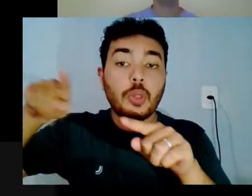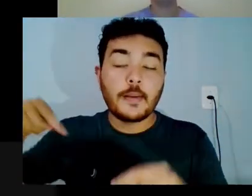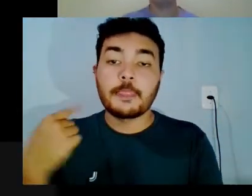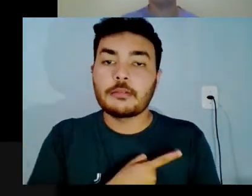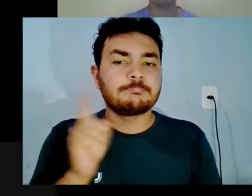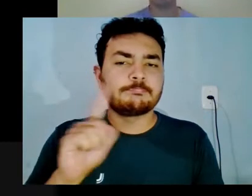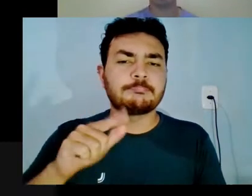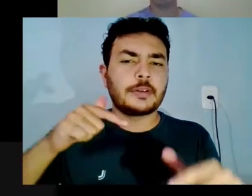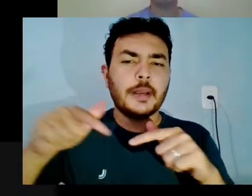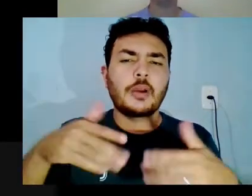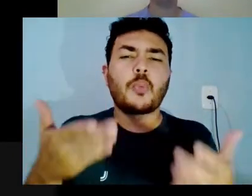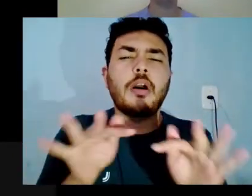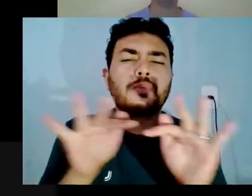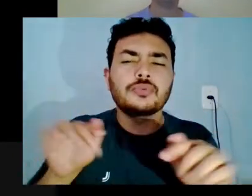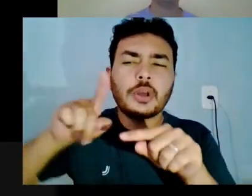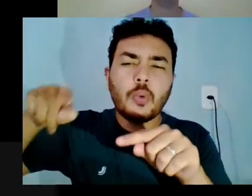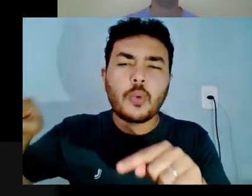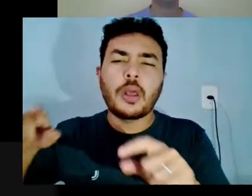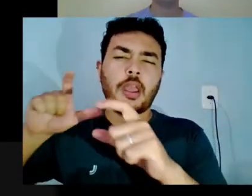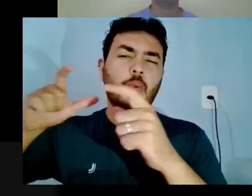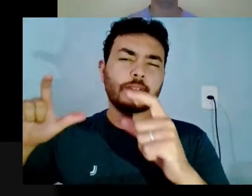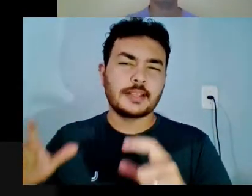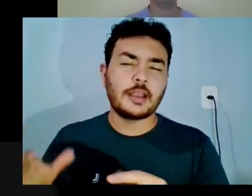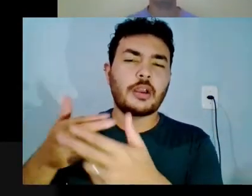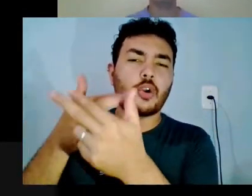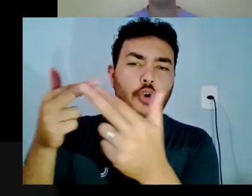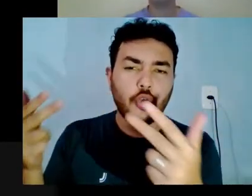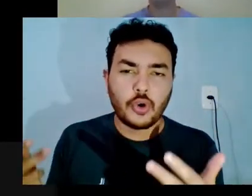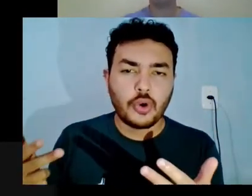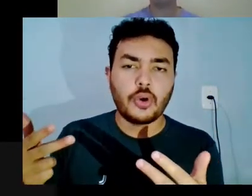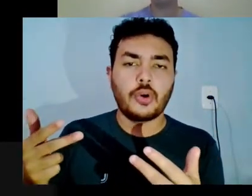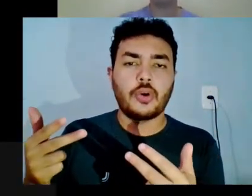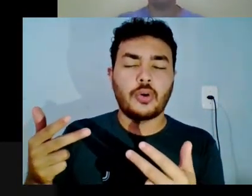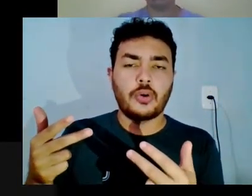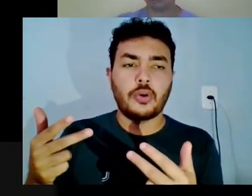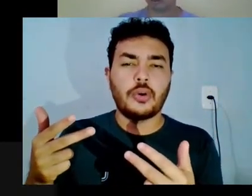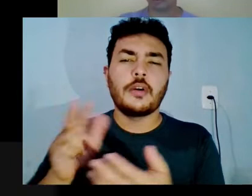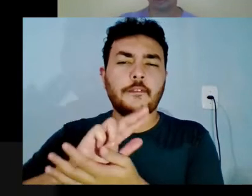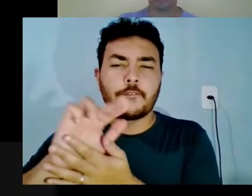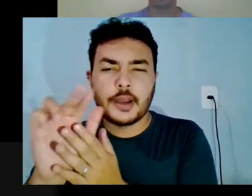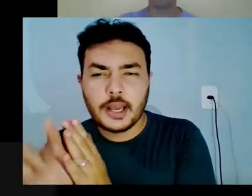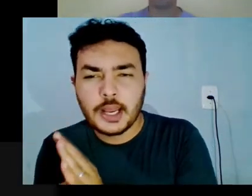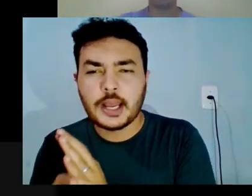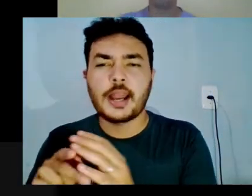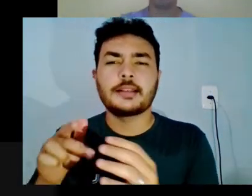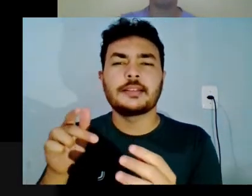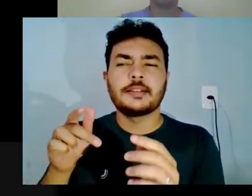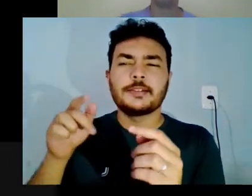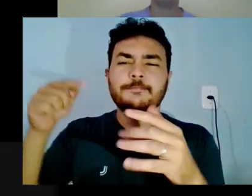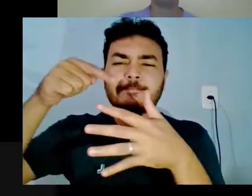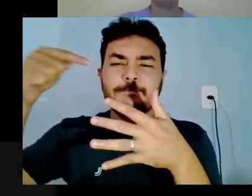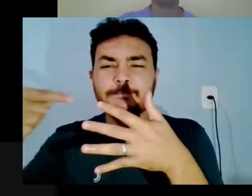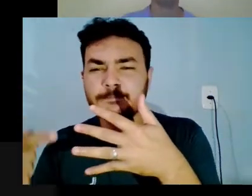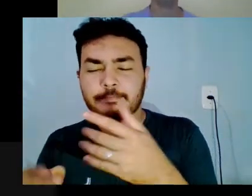de onda, tá bom? As equações que descrevem com várias proposições de resolução em relação